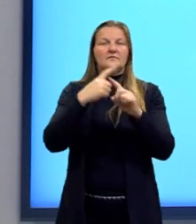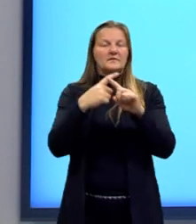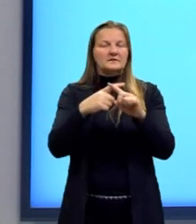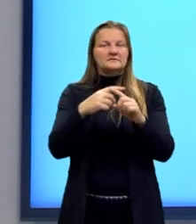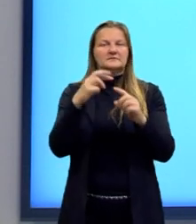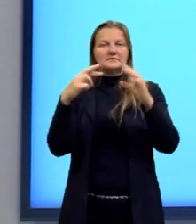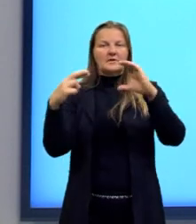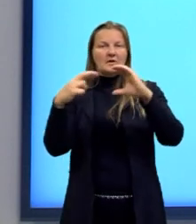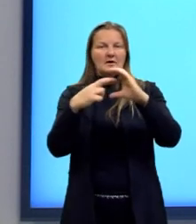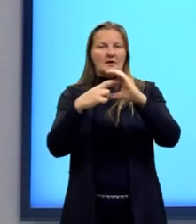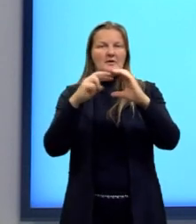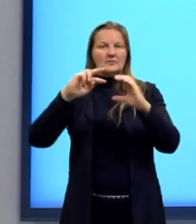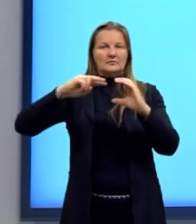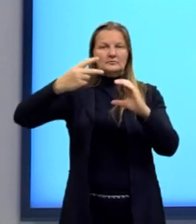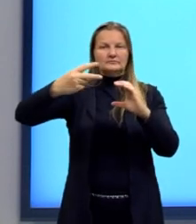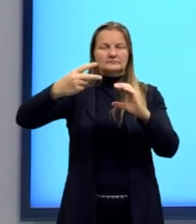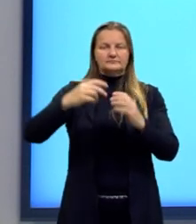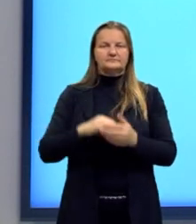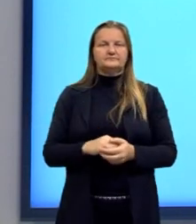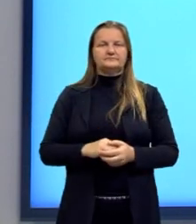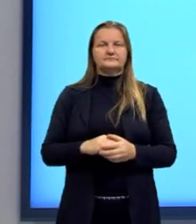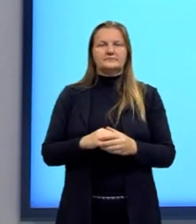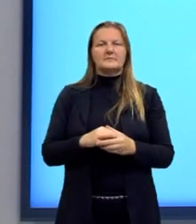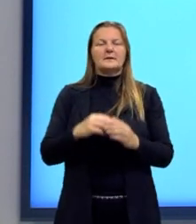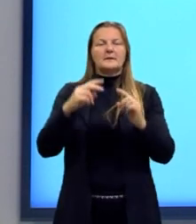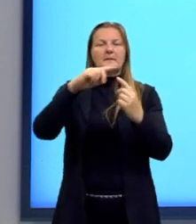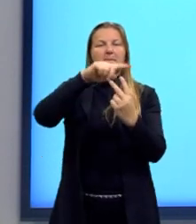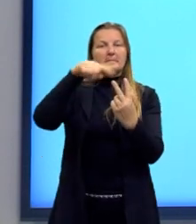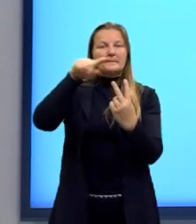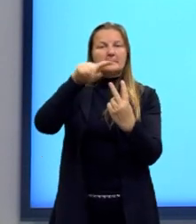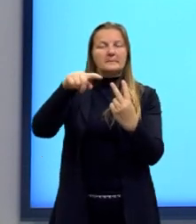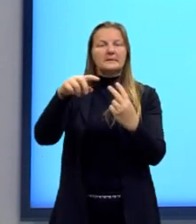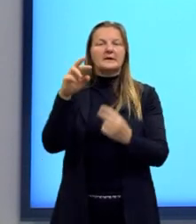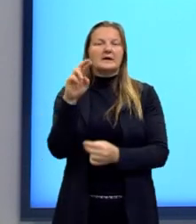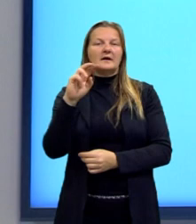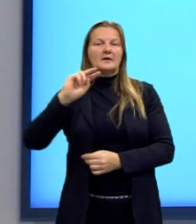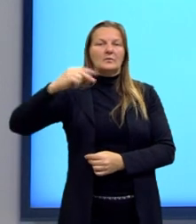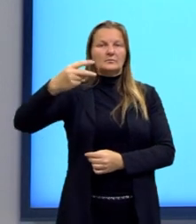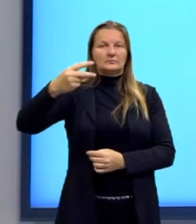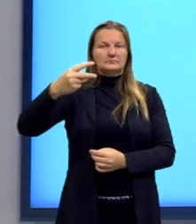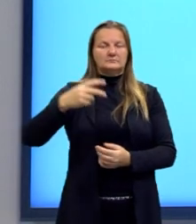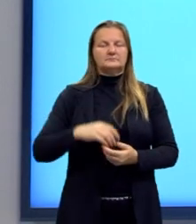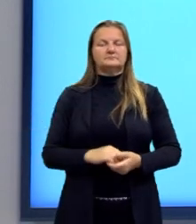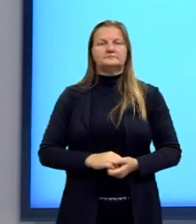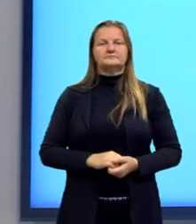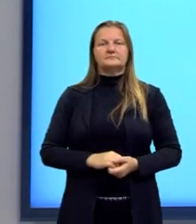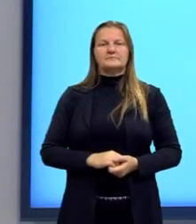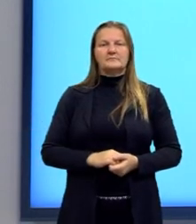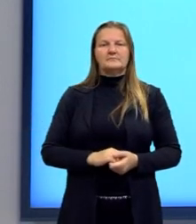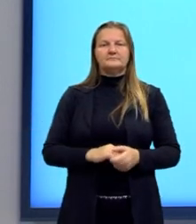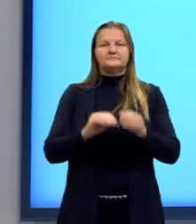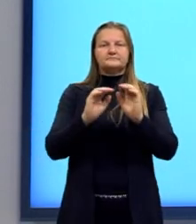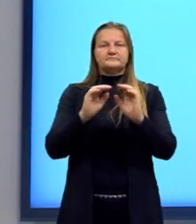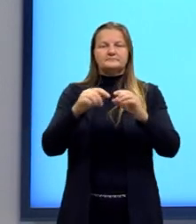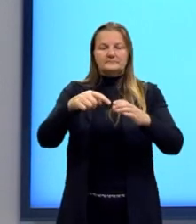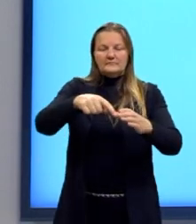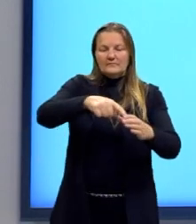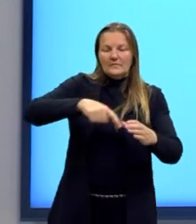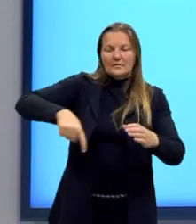quadrado então gente diz que área da base é pi R ao quadrado a área lateral